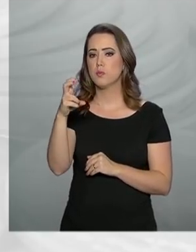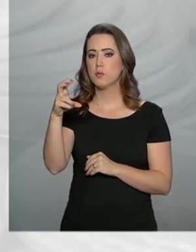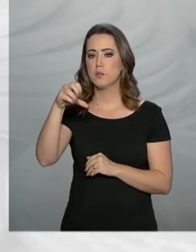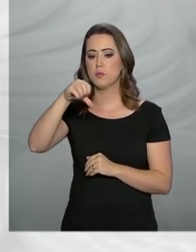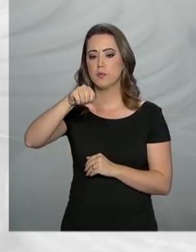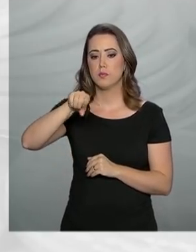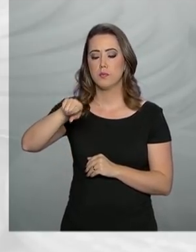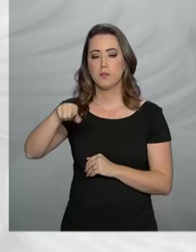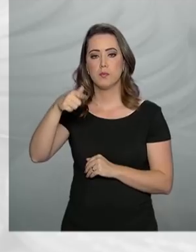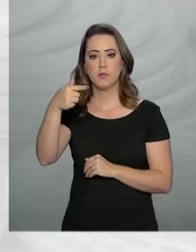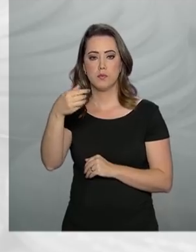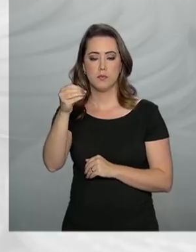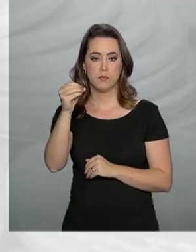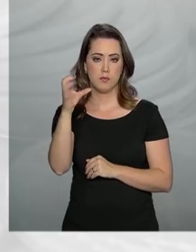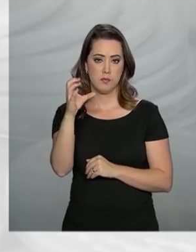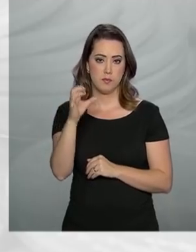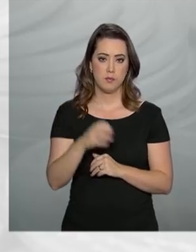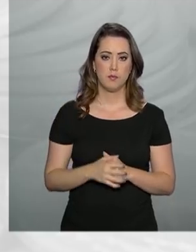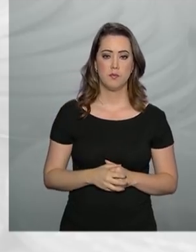R$